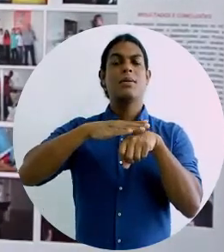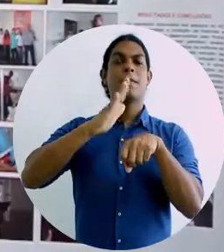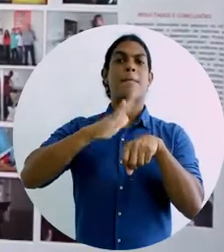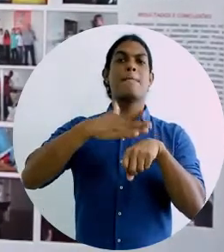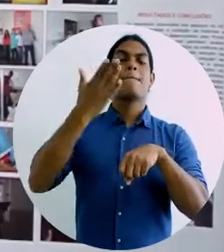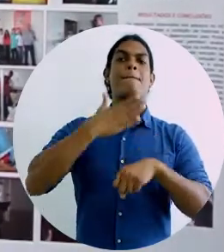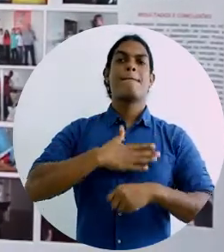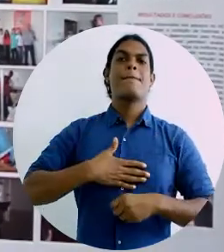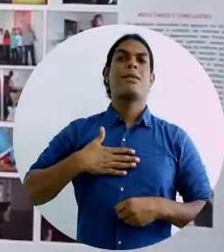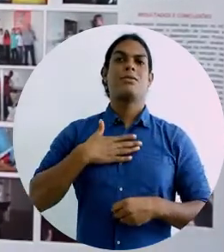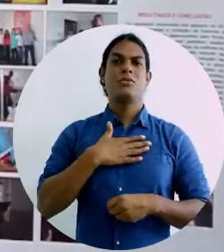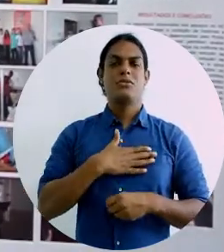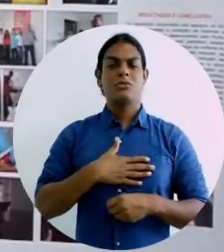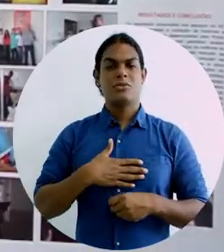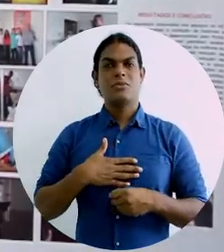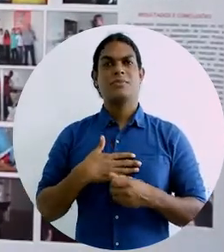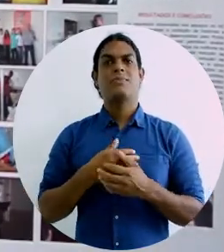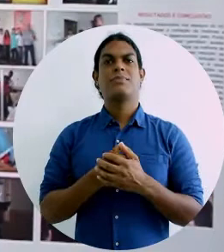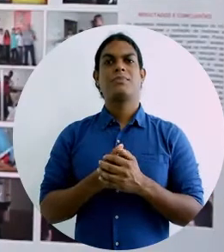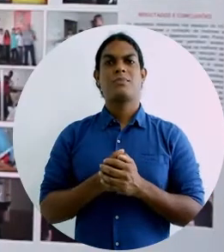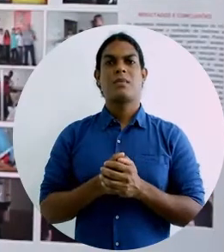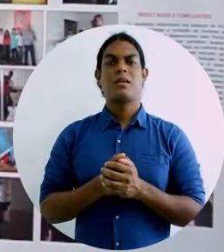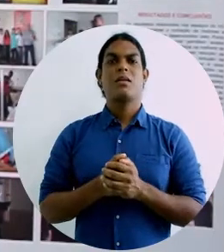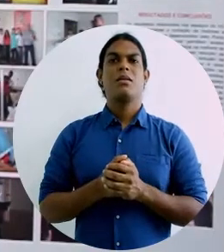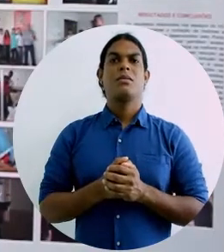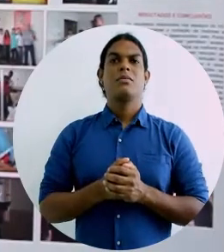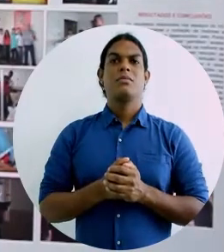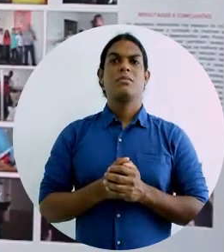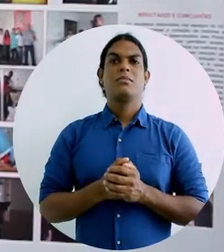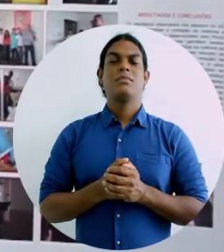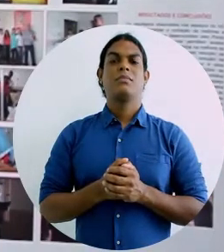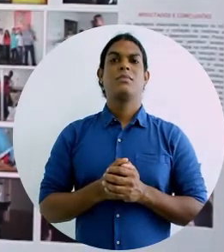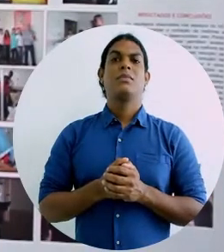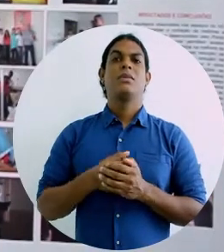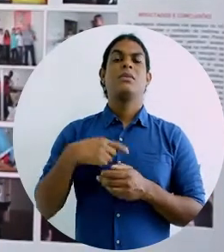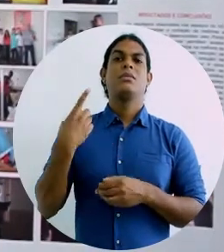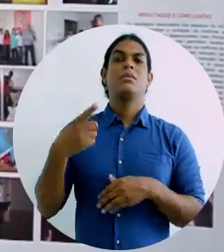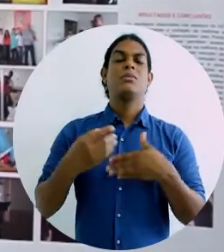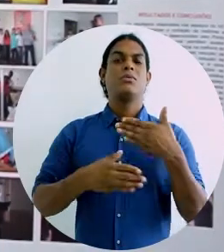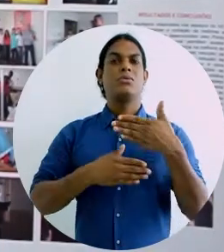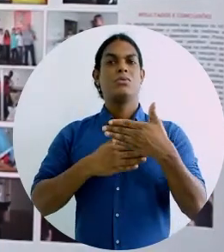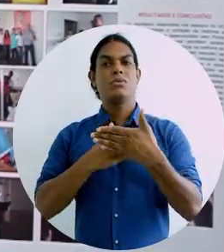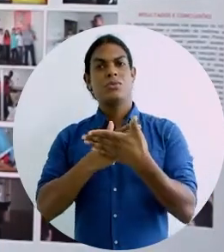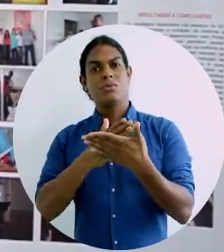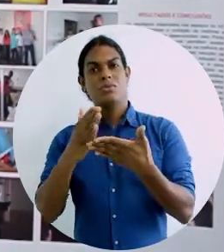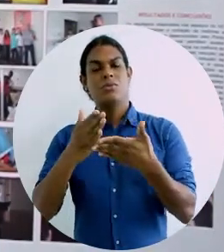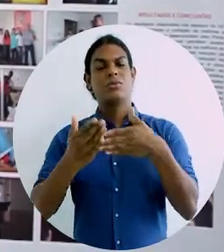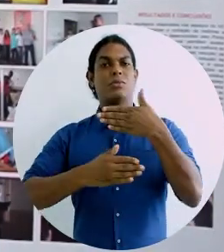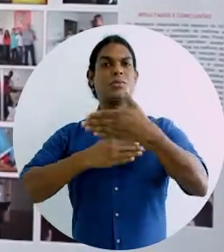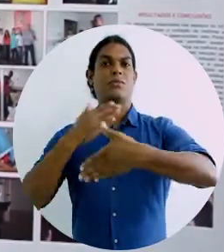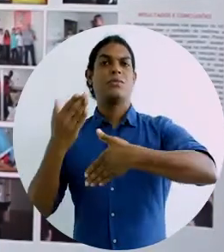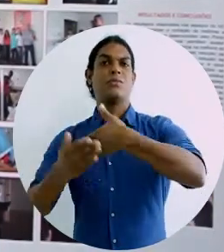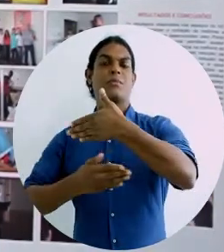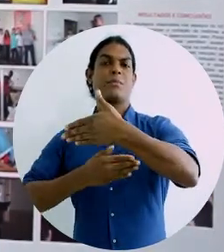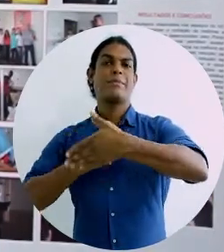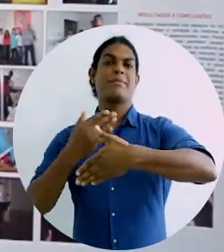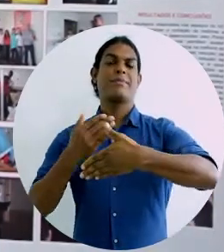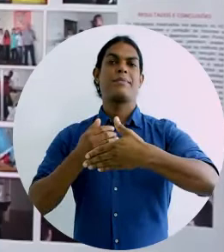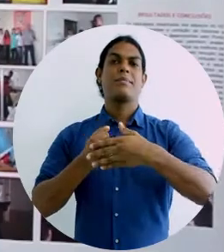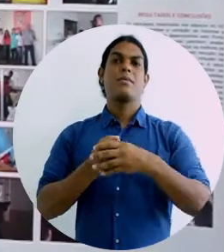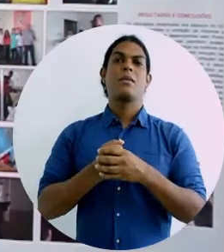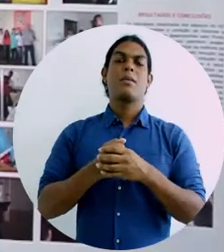que nós detectamos os desejos dessa comunidade. E a partir daí nós começamos a desenvolver essa coleção a partir do desejo da